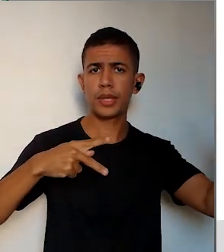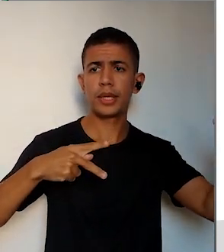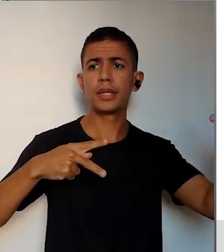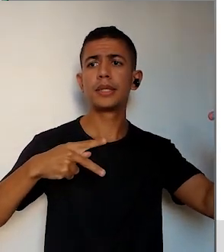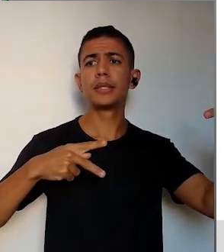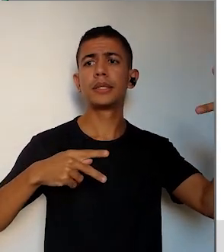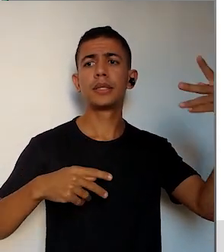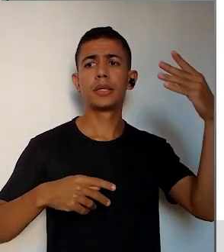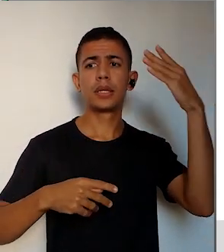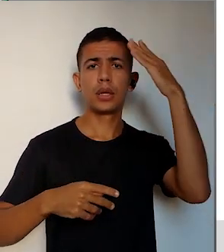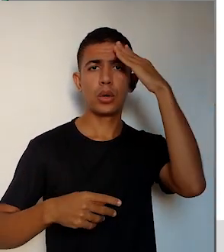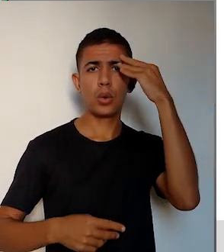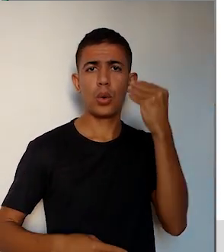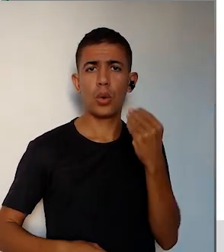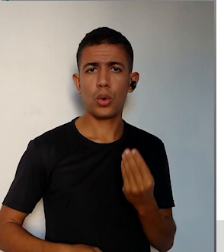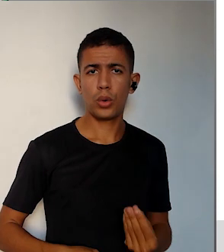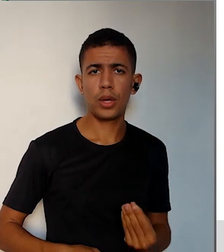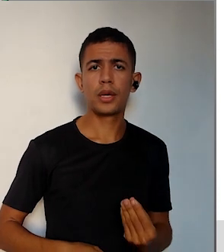colágeno,